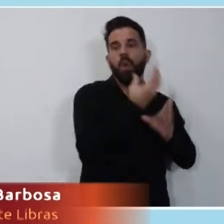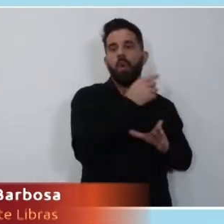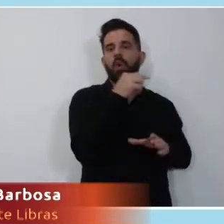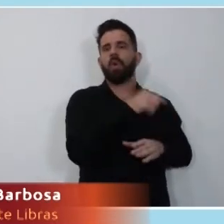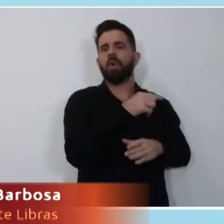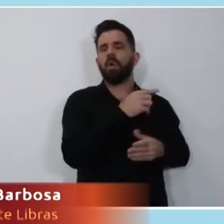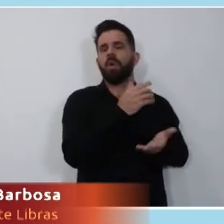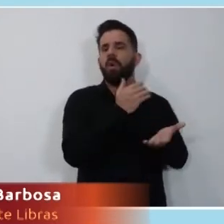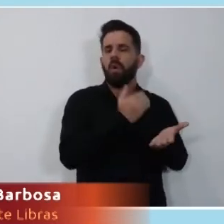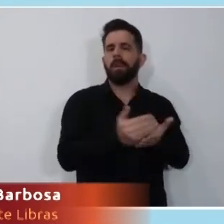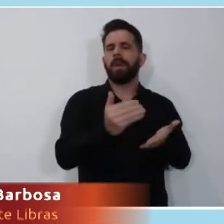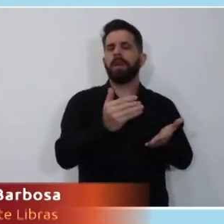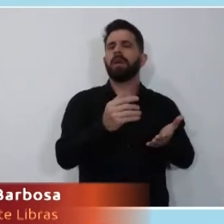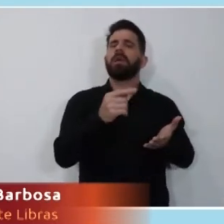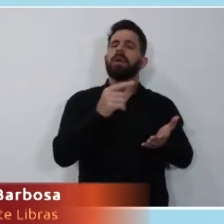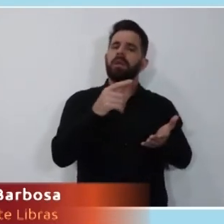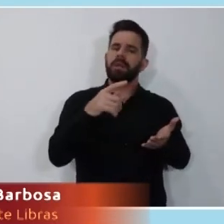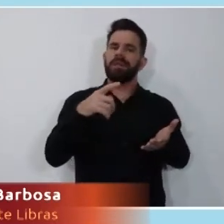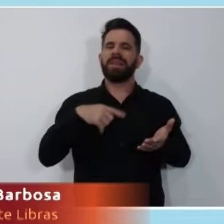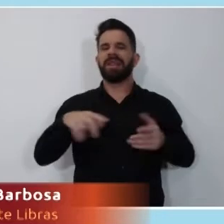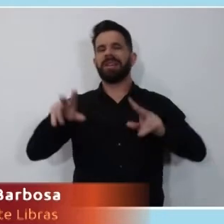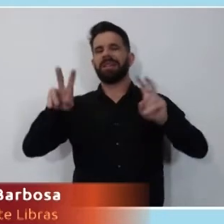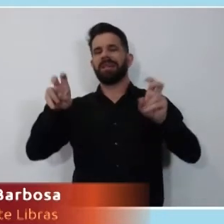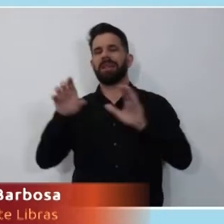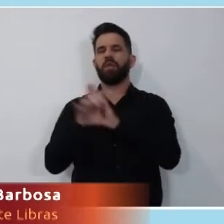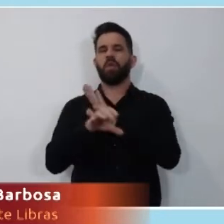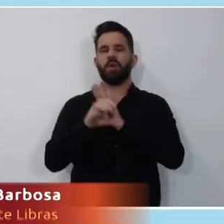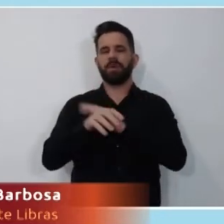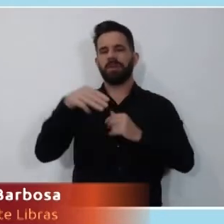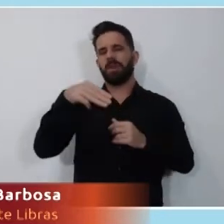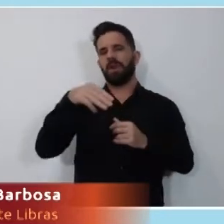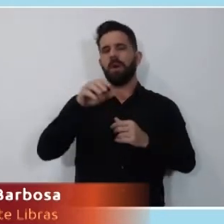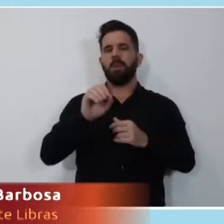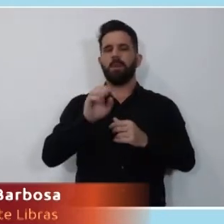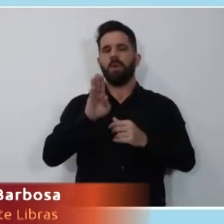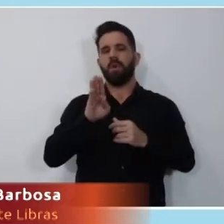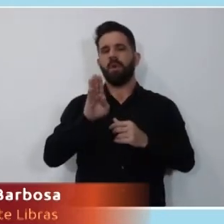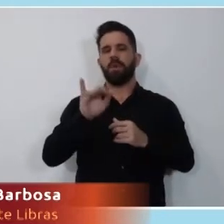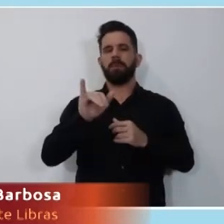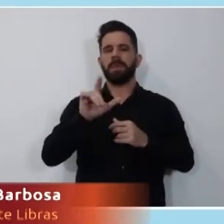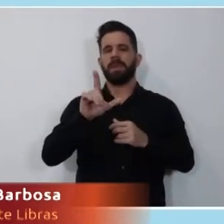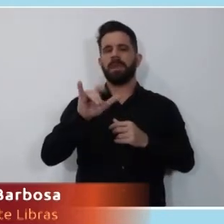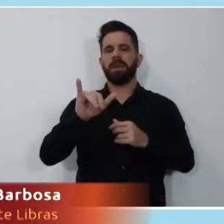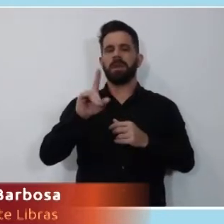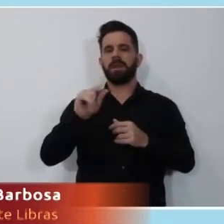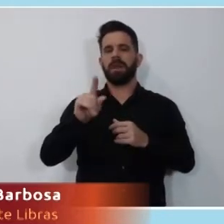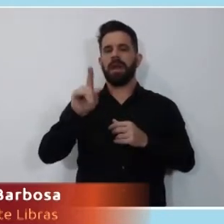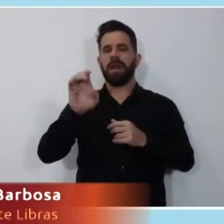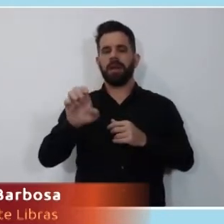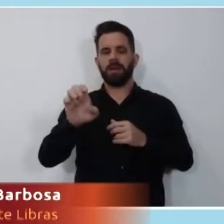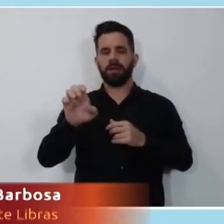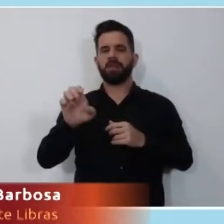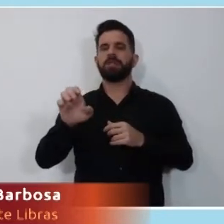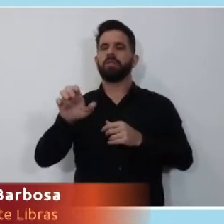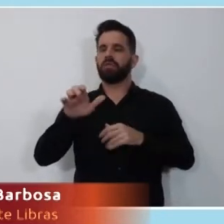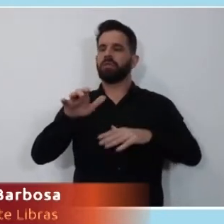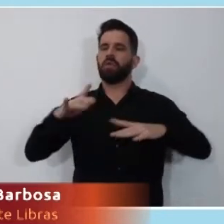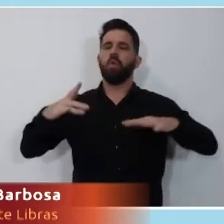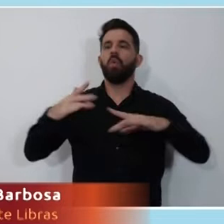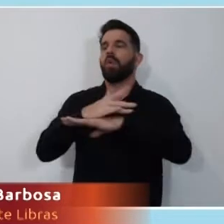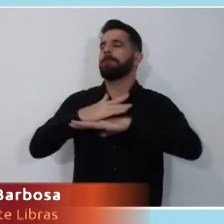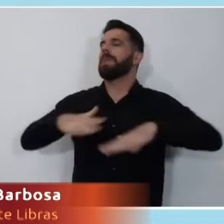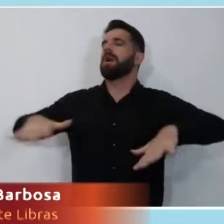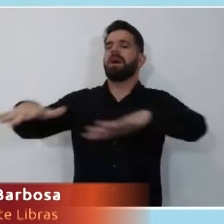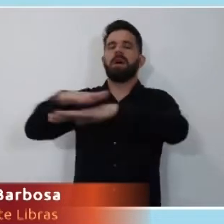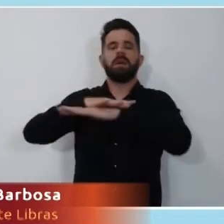perceba que o conceito de mobilidade urbana ele não faz parte do cotidiano, de pensamento